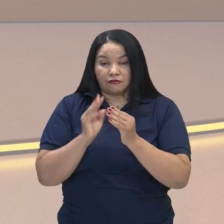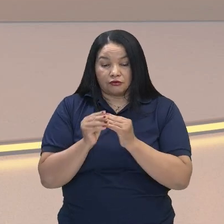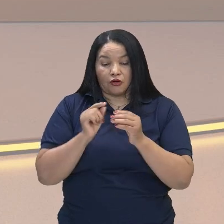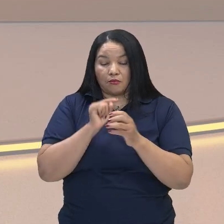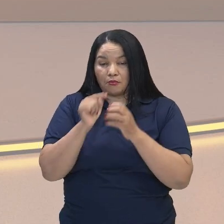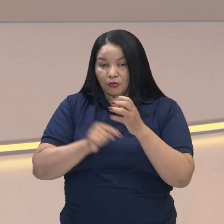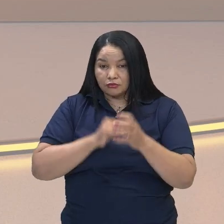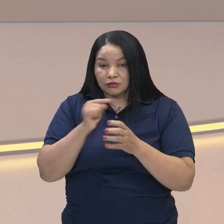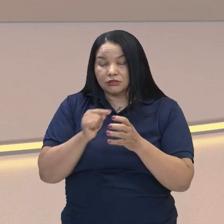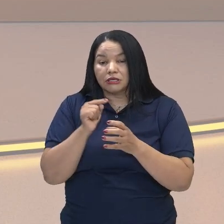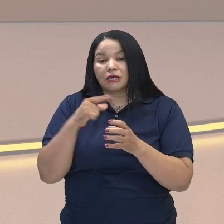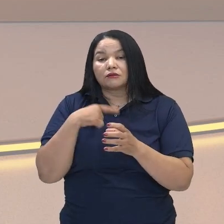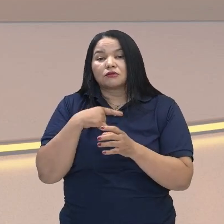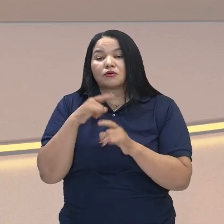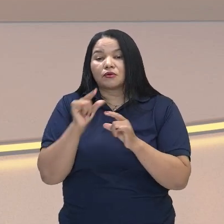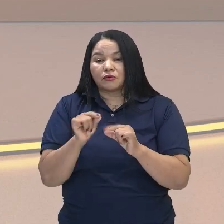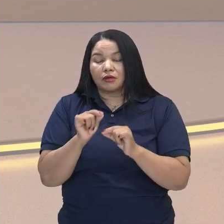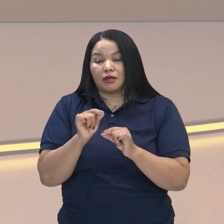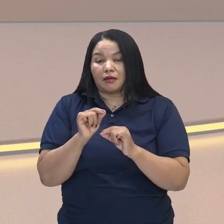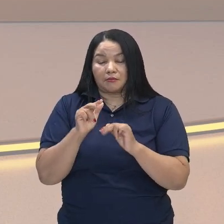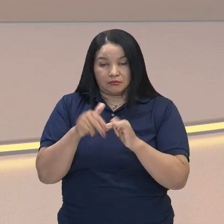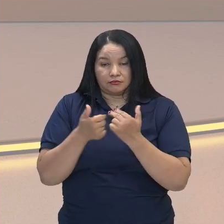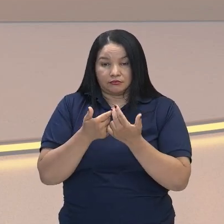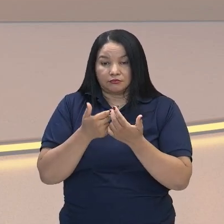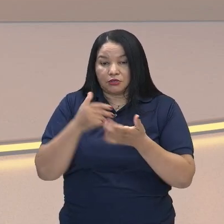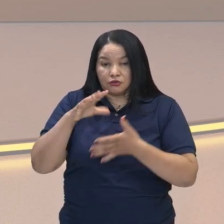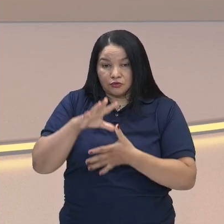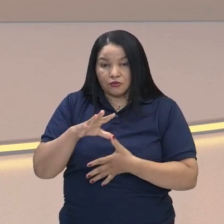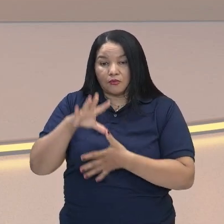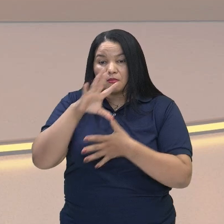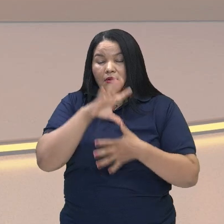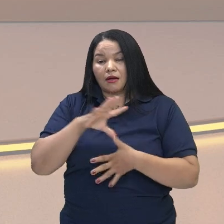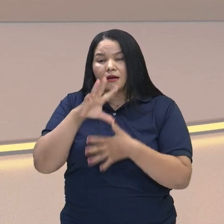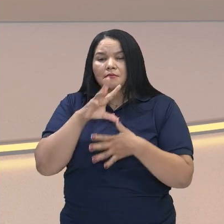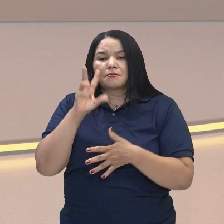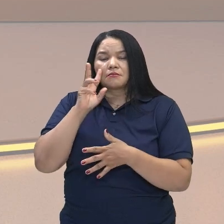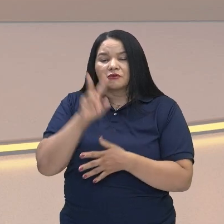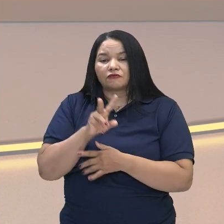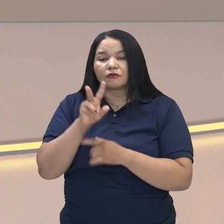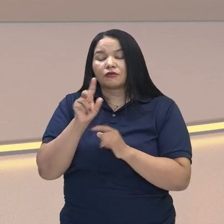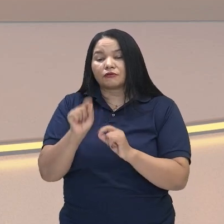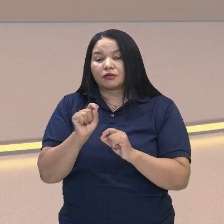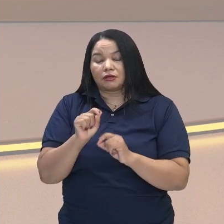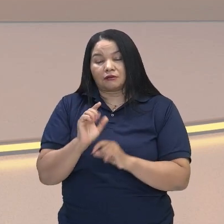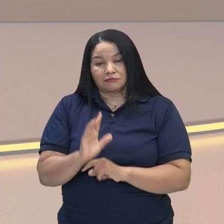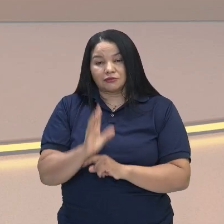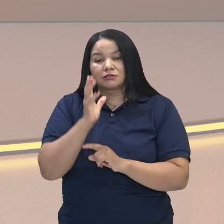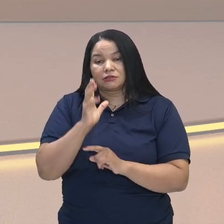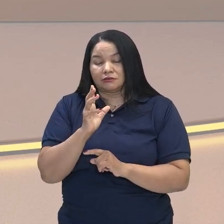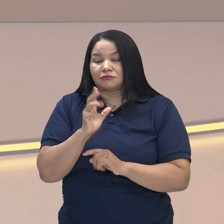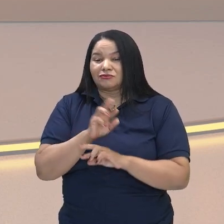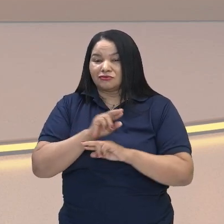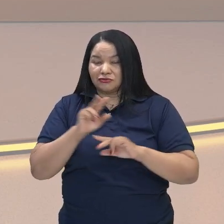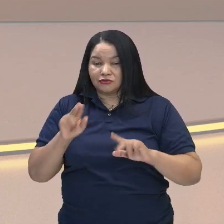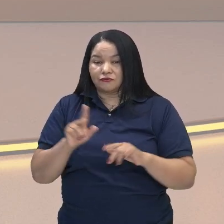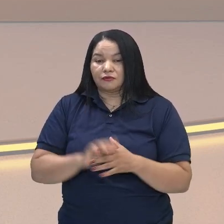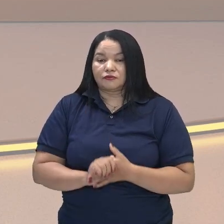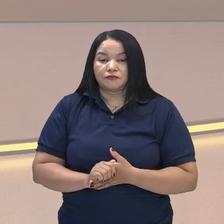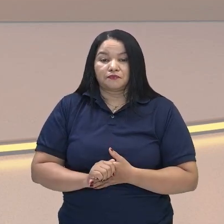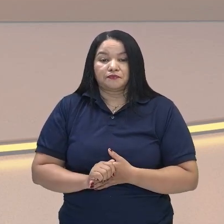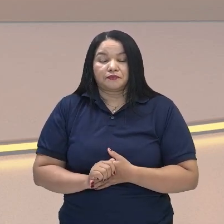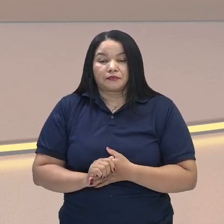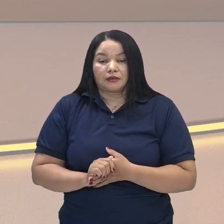a gente vai verificar aí que através do mapa a gente pode observar essa situação, tá? Então, olha